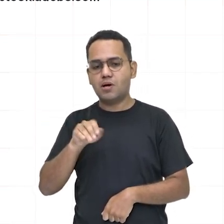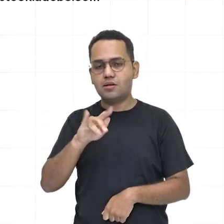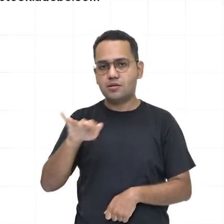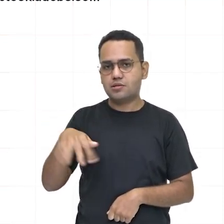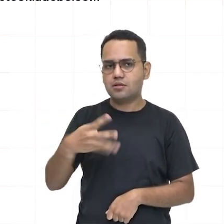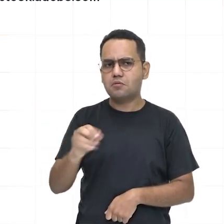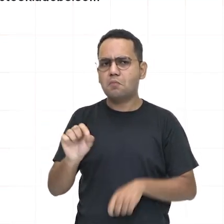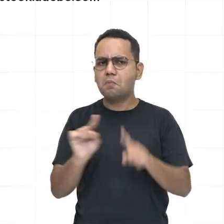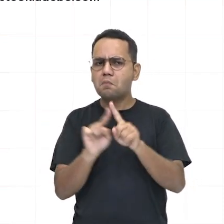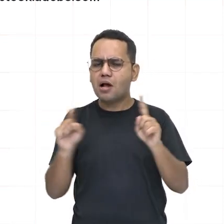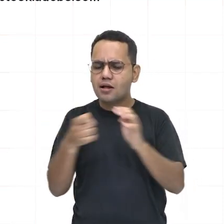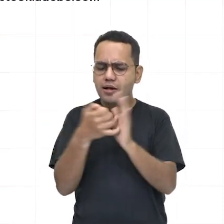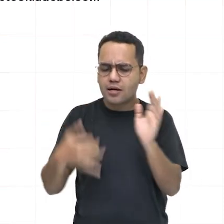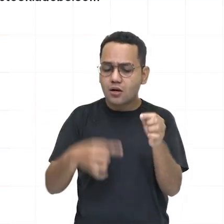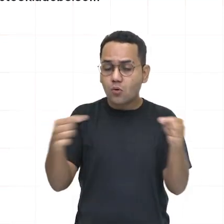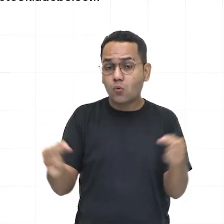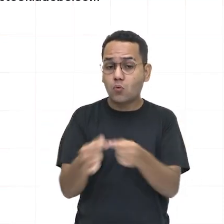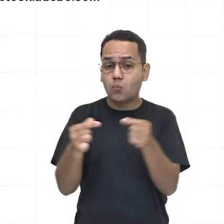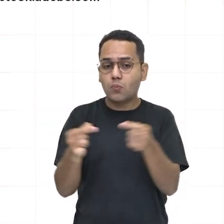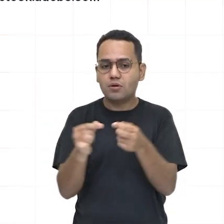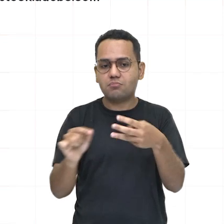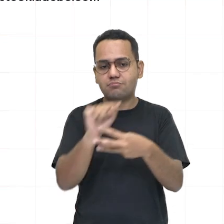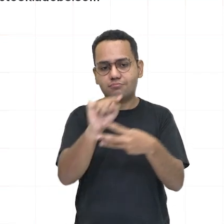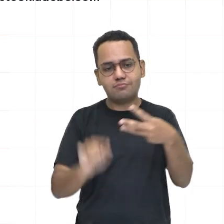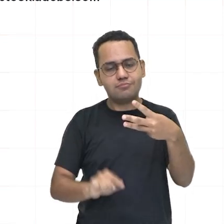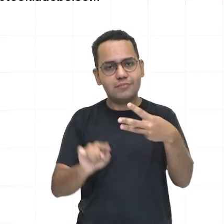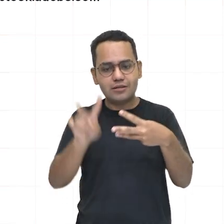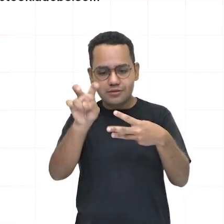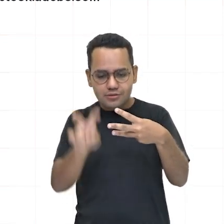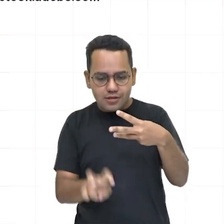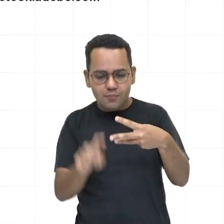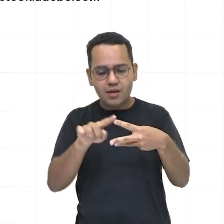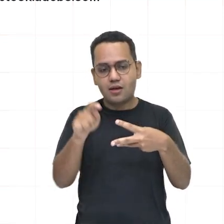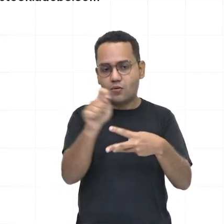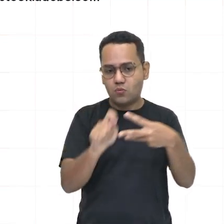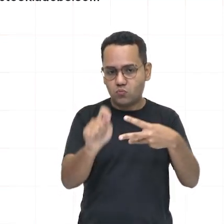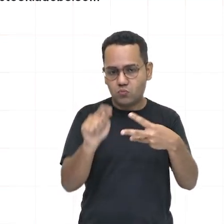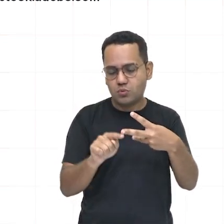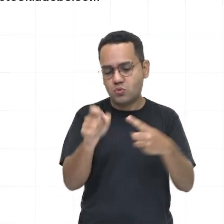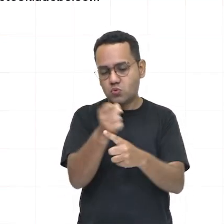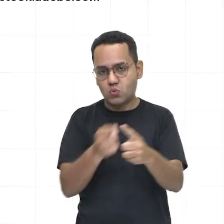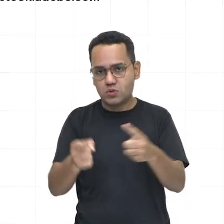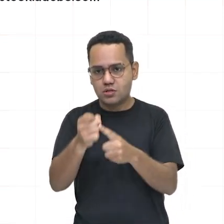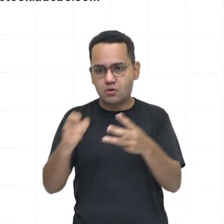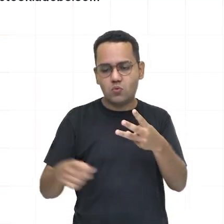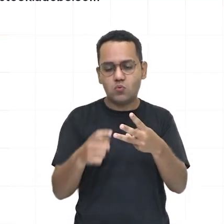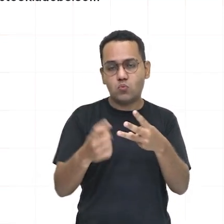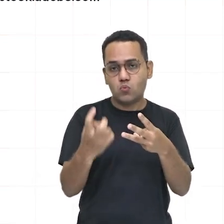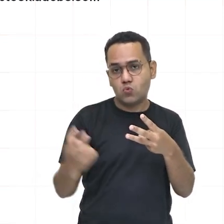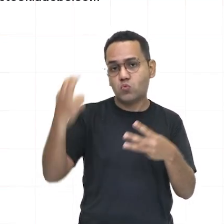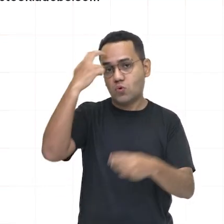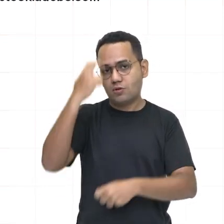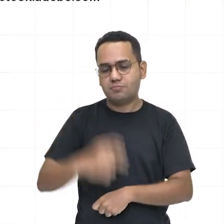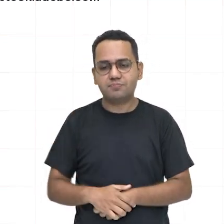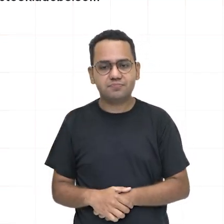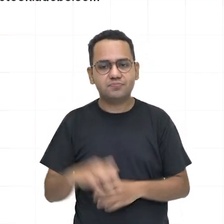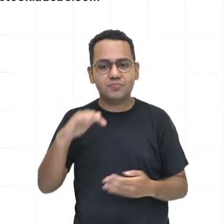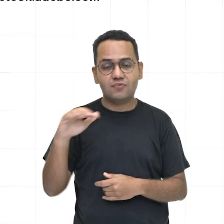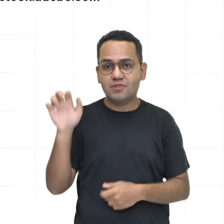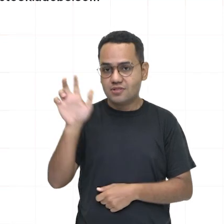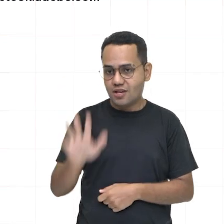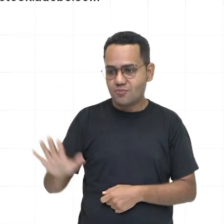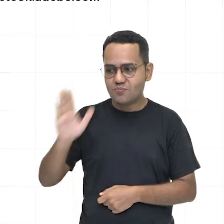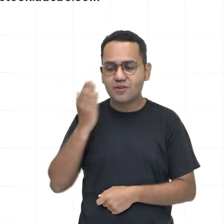social, cultural e da comunicação. Na verdade, né, como a gente está dando uma olhada aí nessa figura que está ilustrando